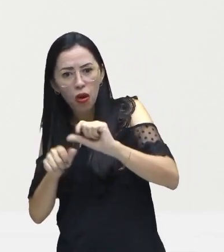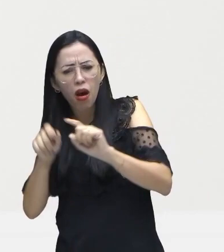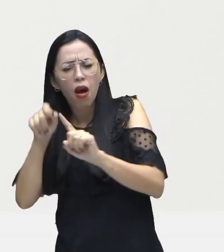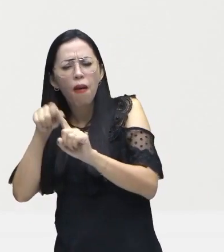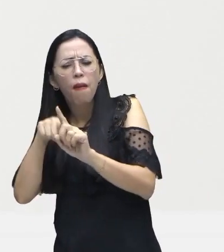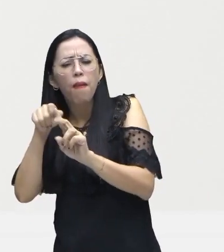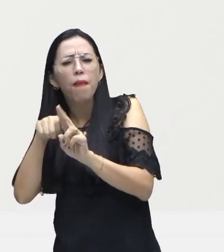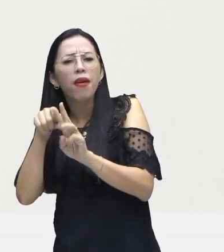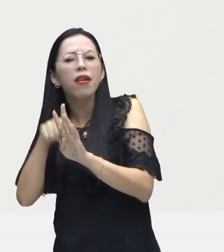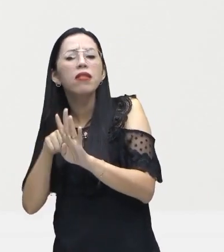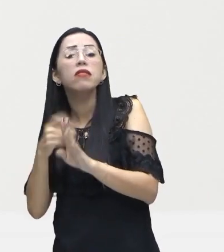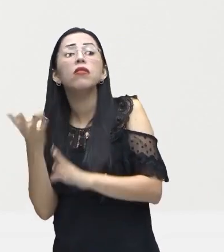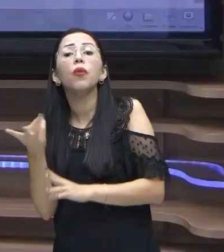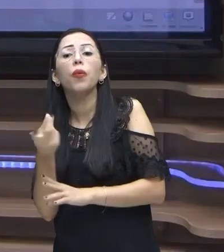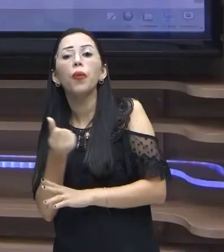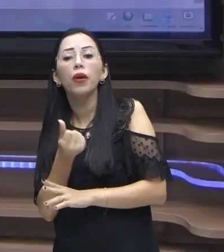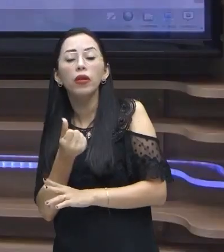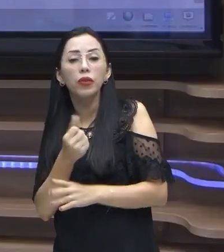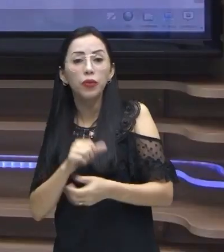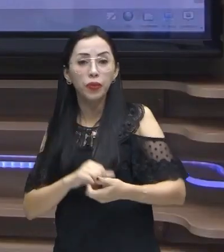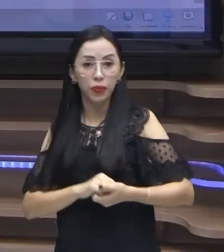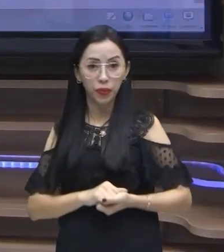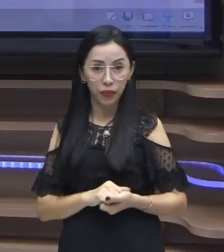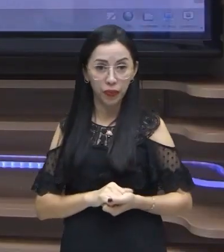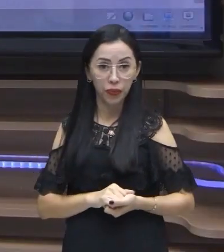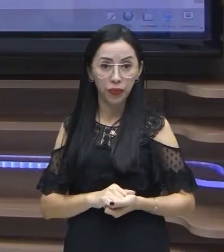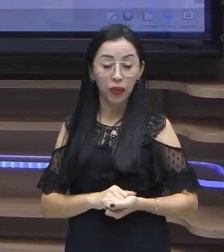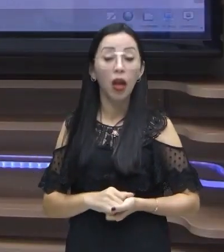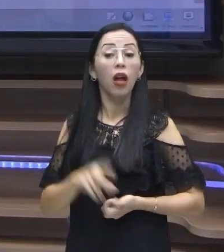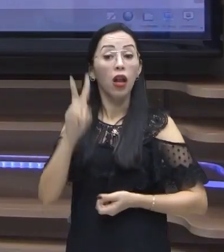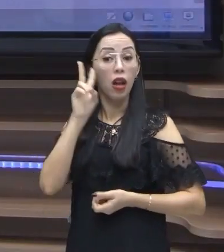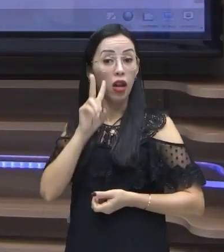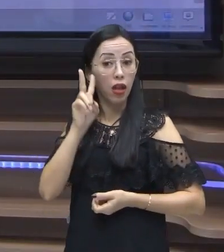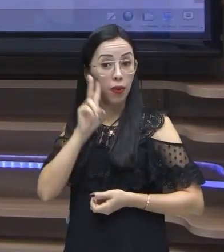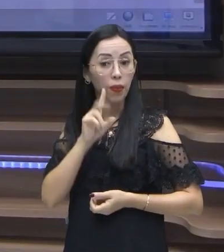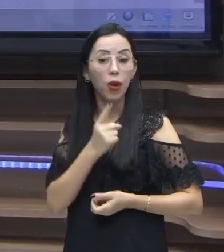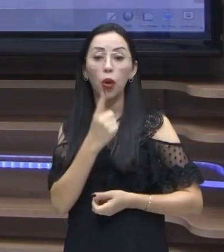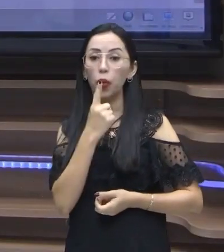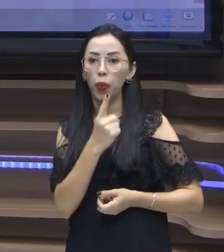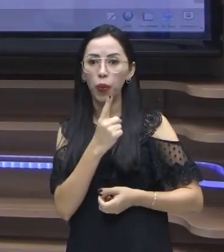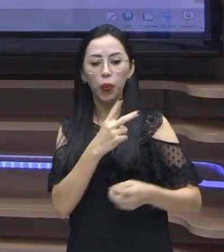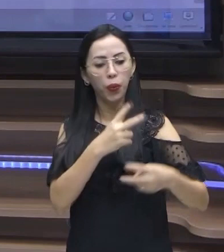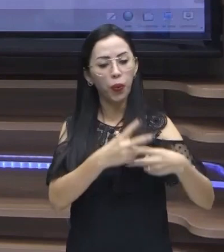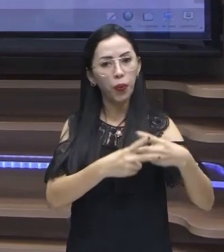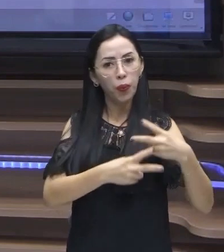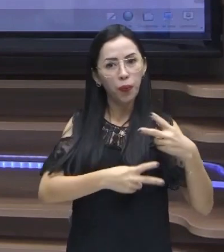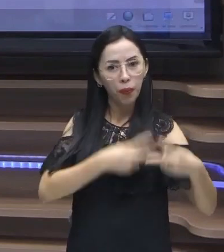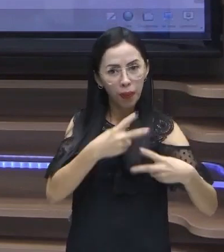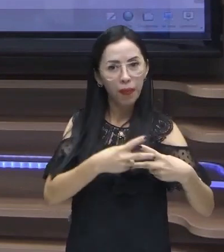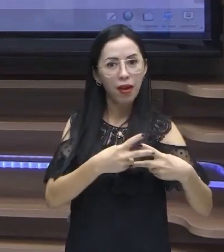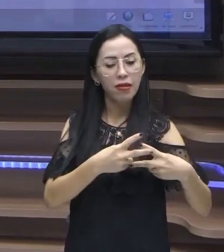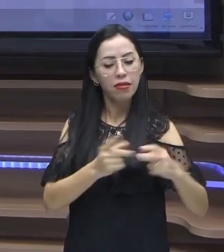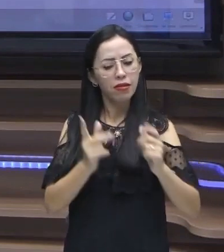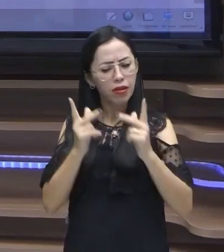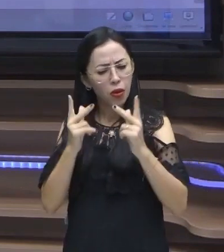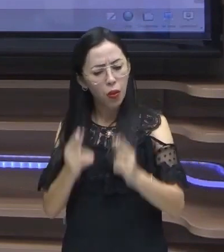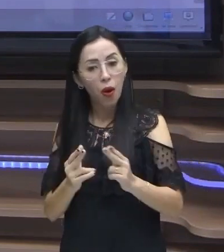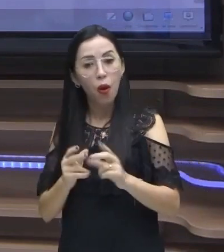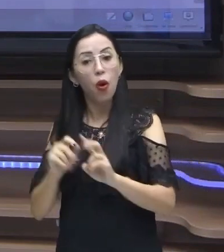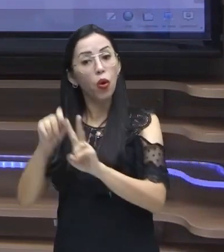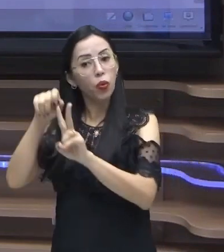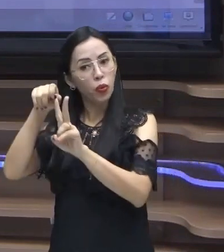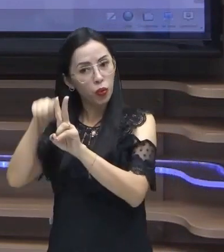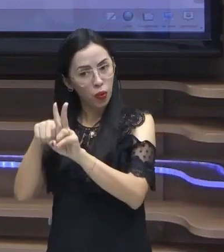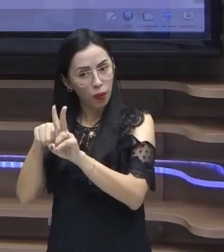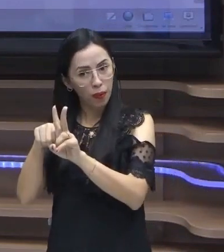comigo. Vamos lembrar o seguinte, um bimestre é o período que equivale a quanto? 2 meses.